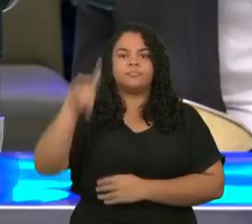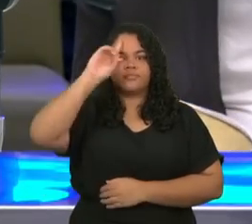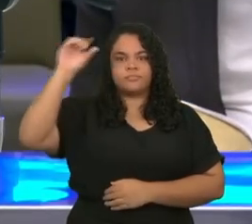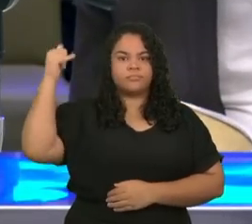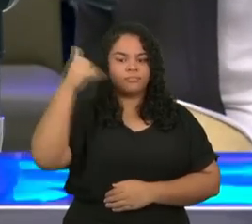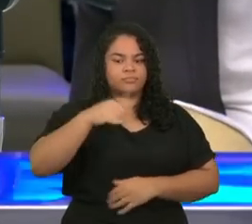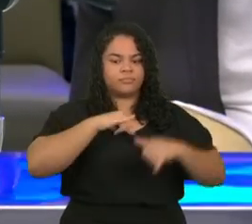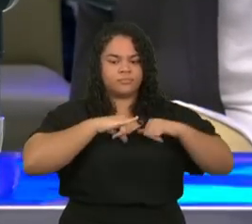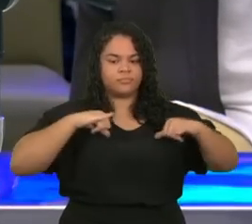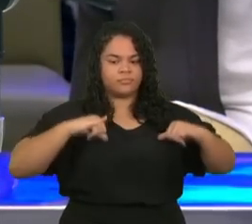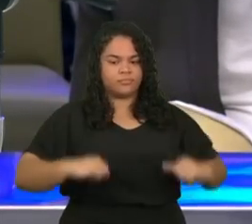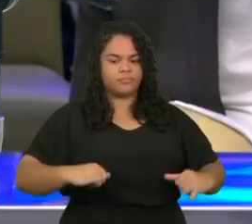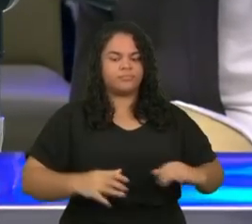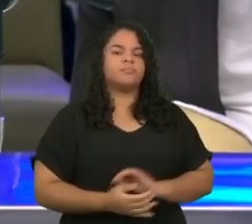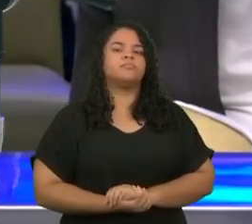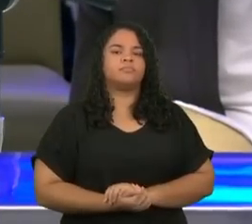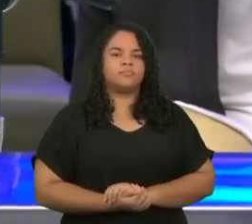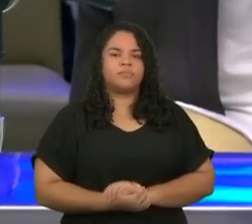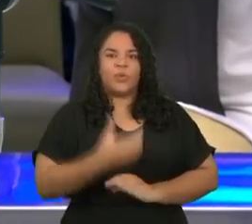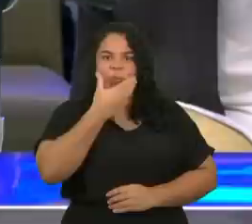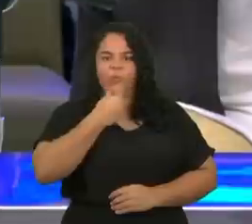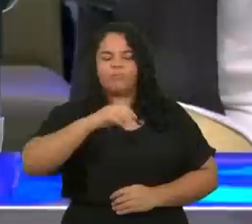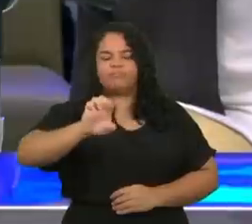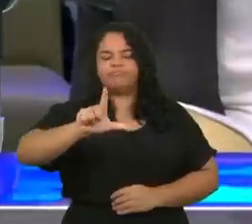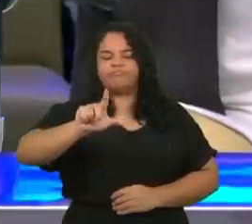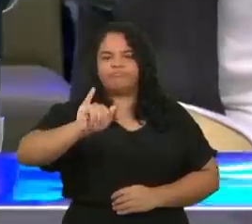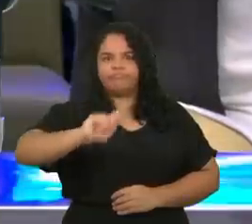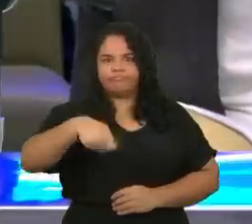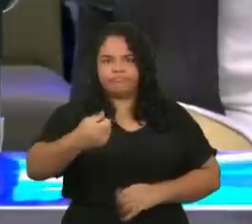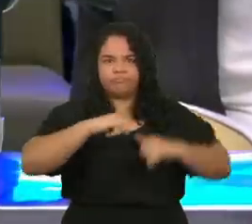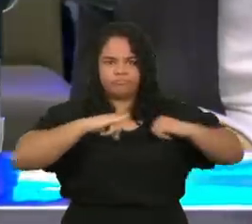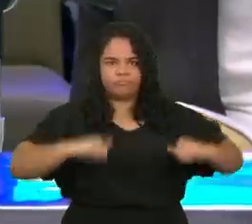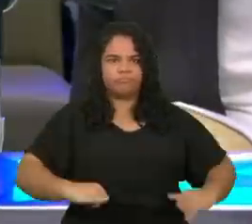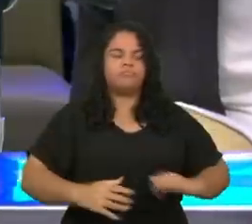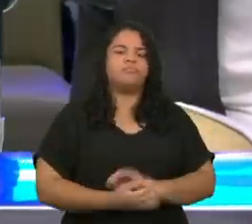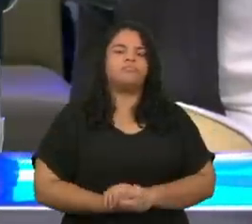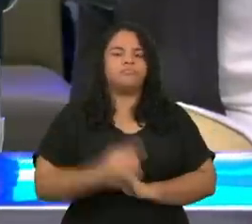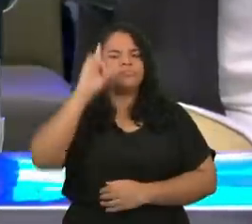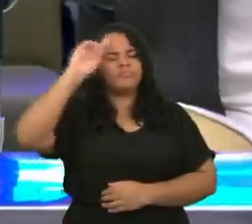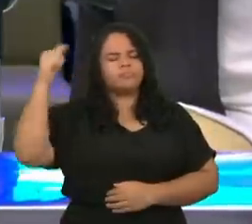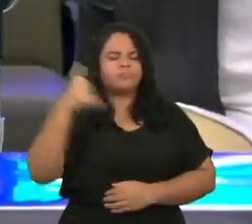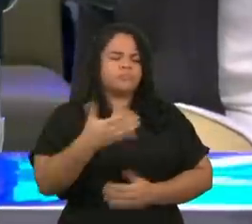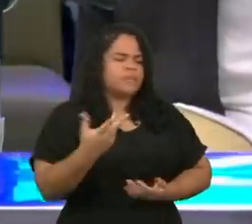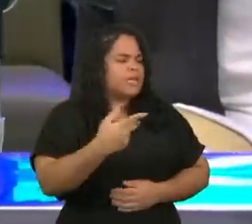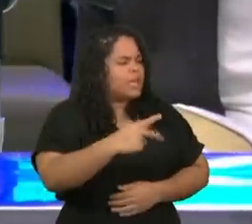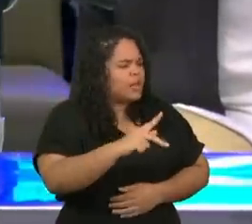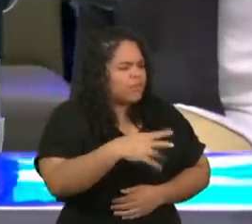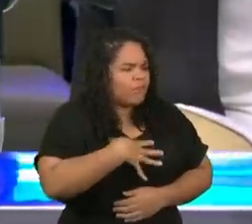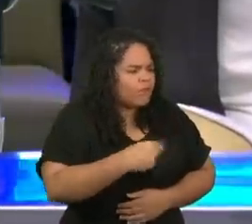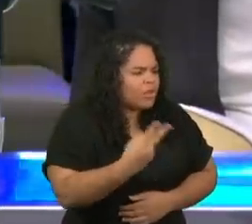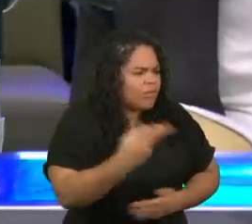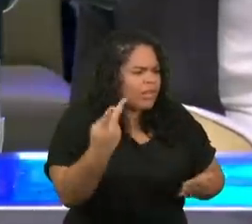dos seus filhos da abominação do pecado que os seus filhos estão cometendo e aqui